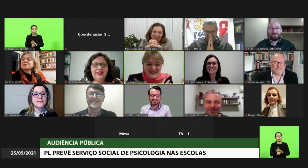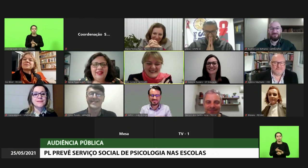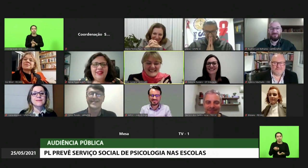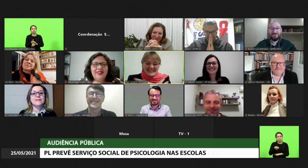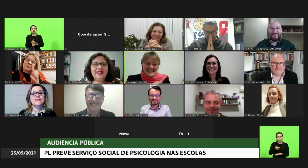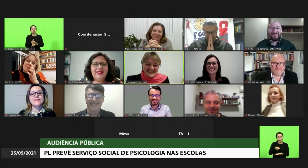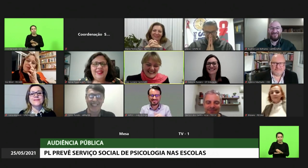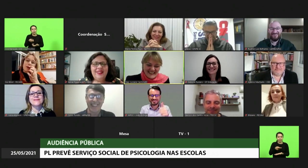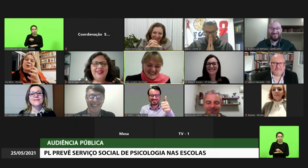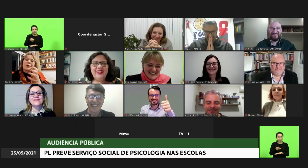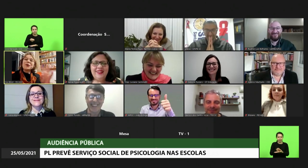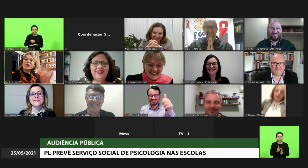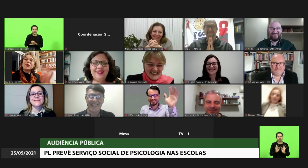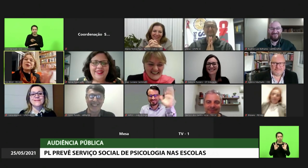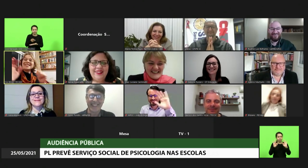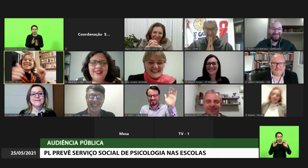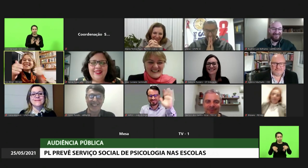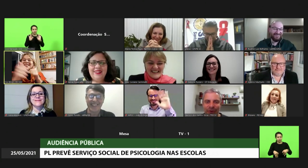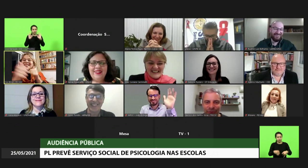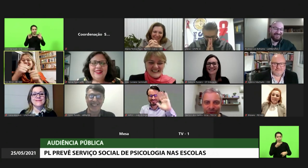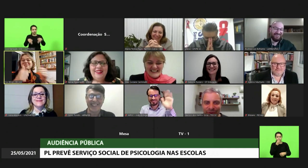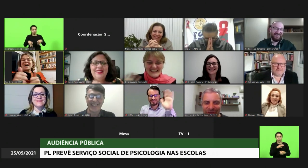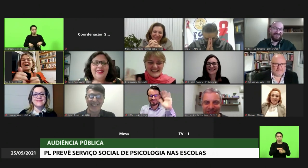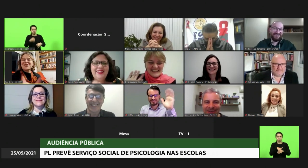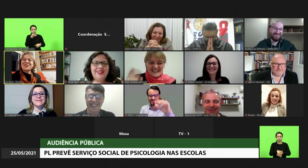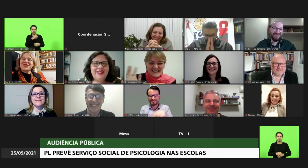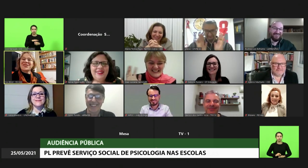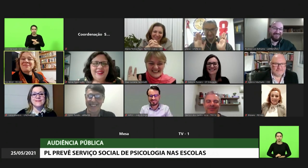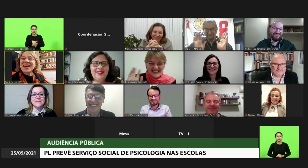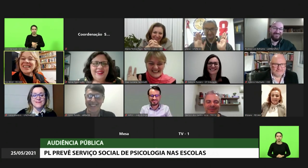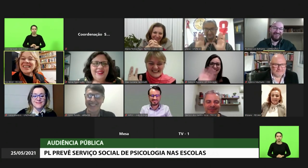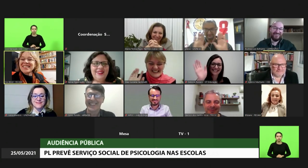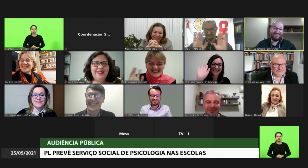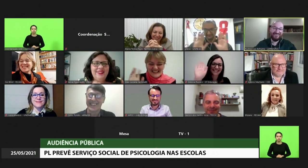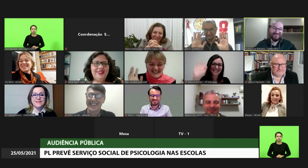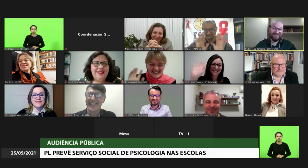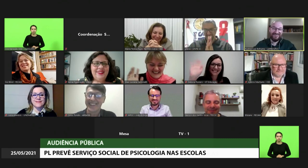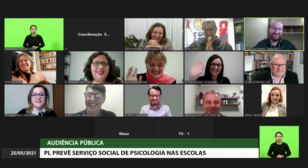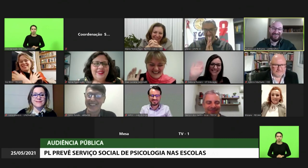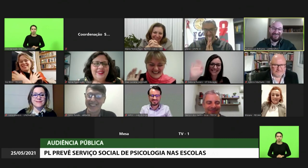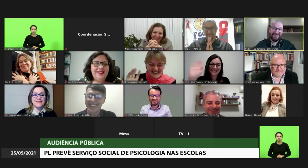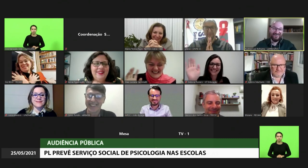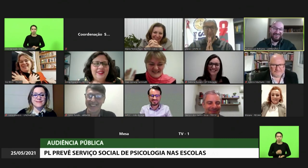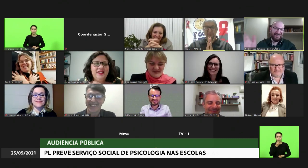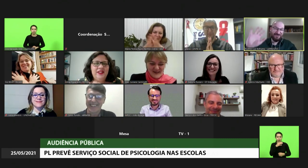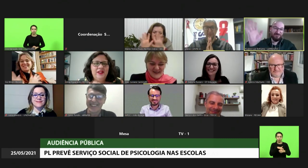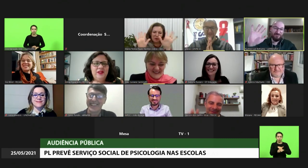o final. Boa noite, amados, amadas. Valeu.